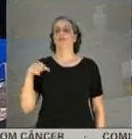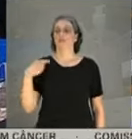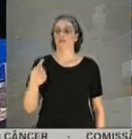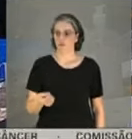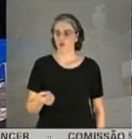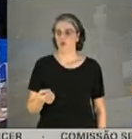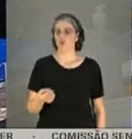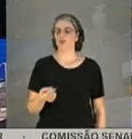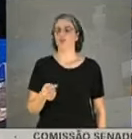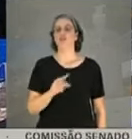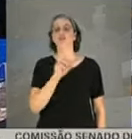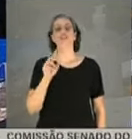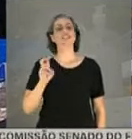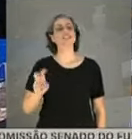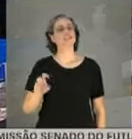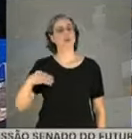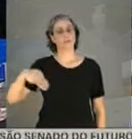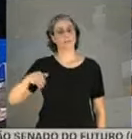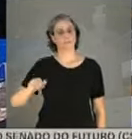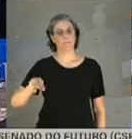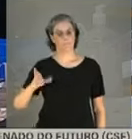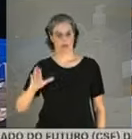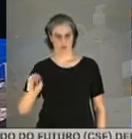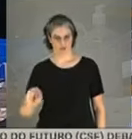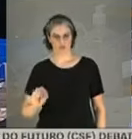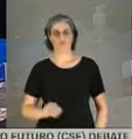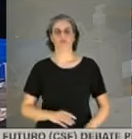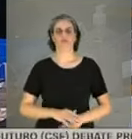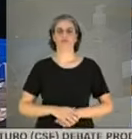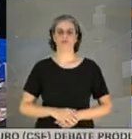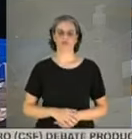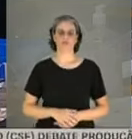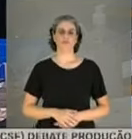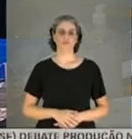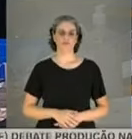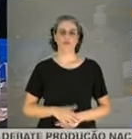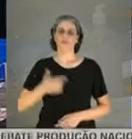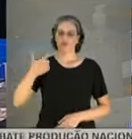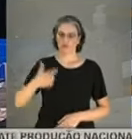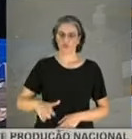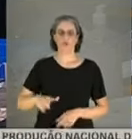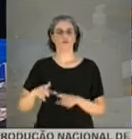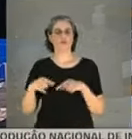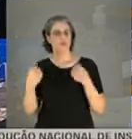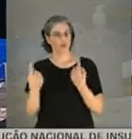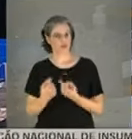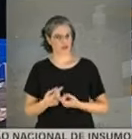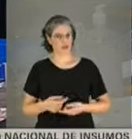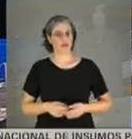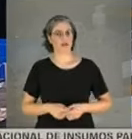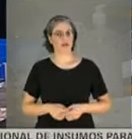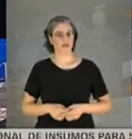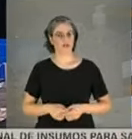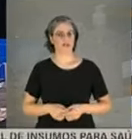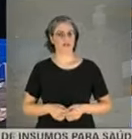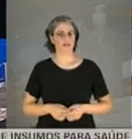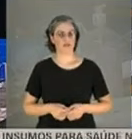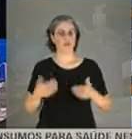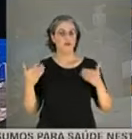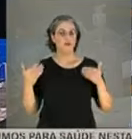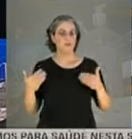dia 5 de março, em uma nova reunião, conforme nos comunica